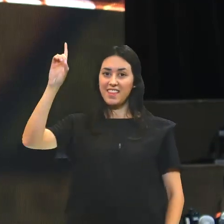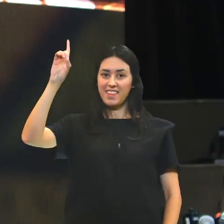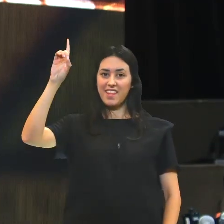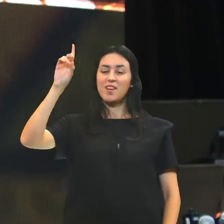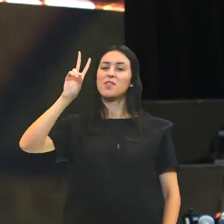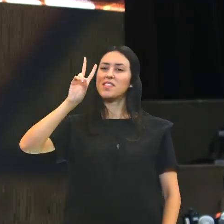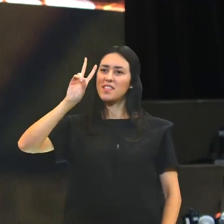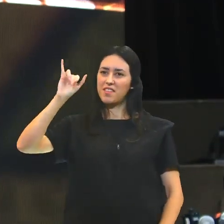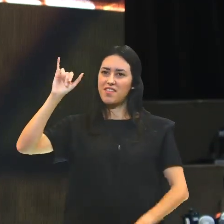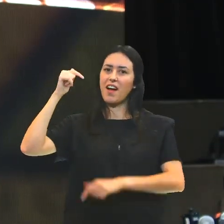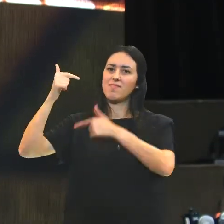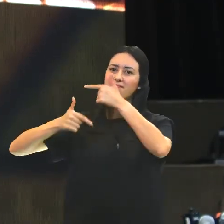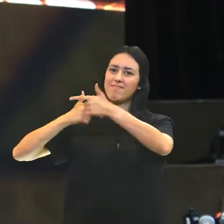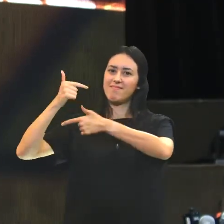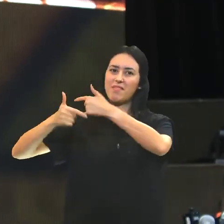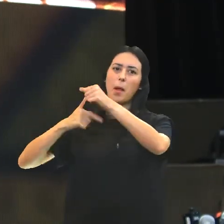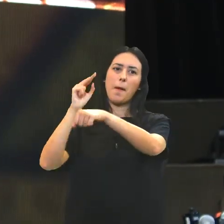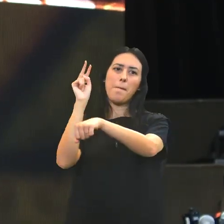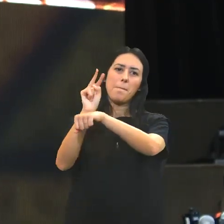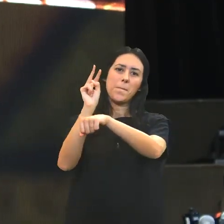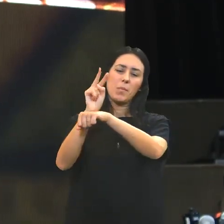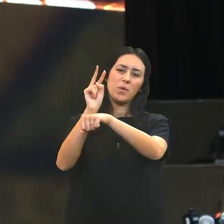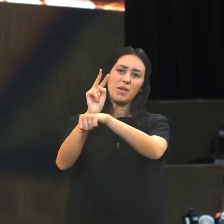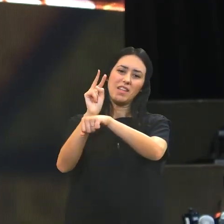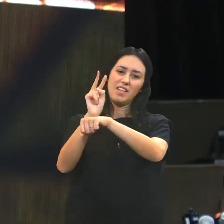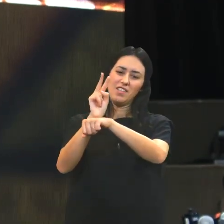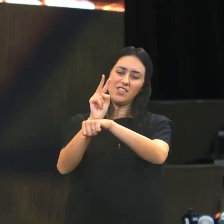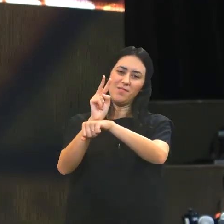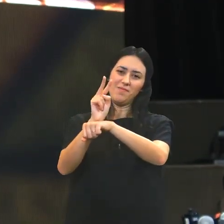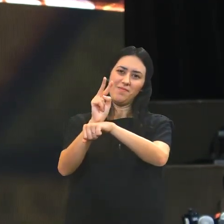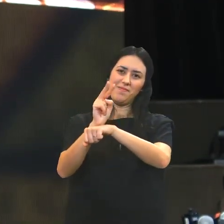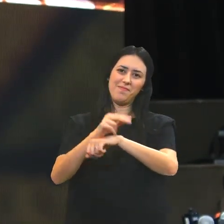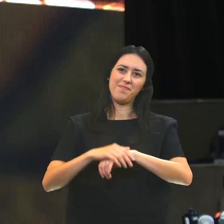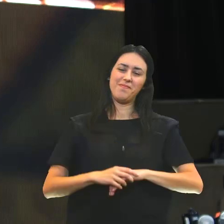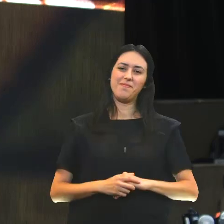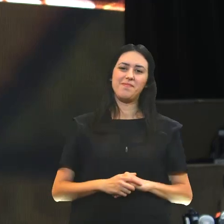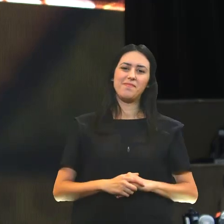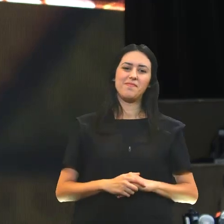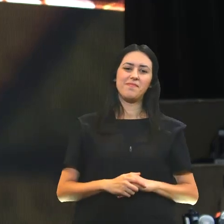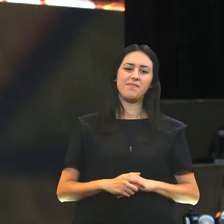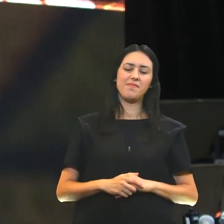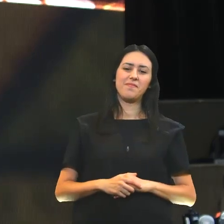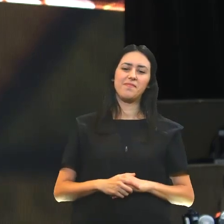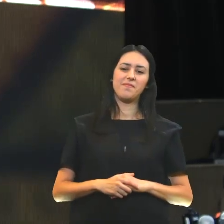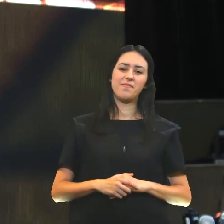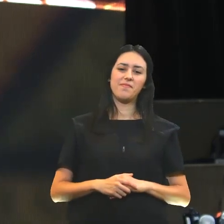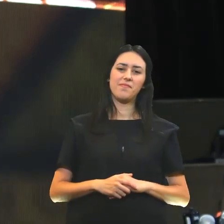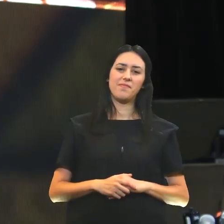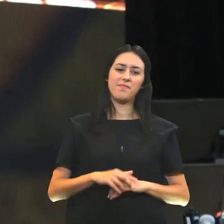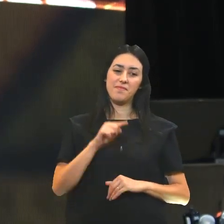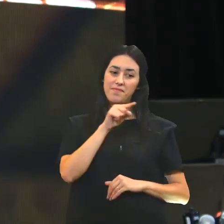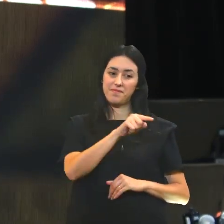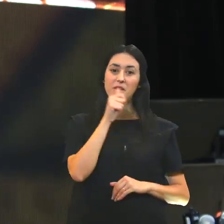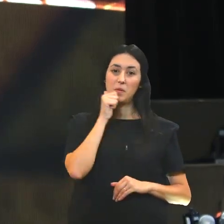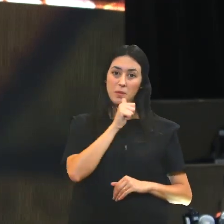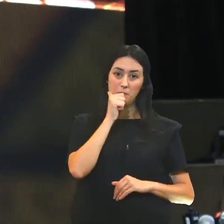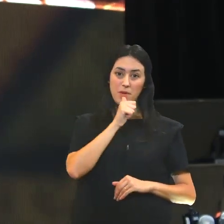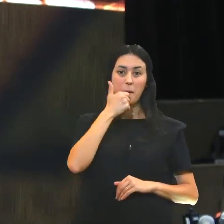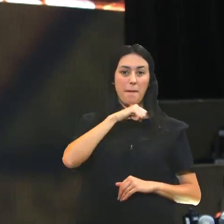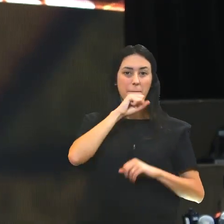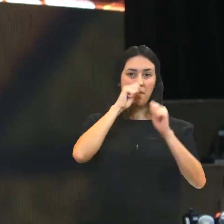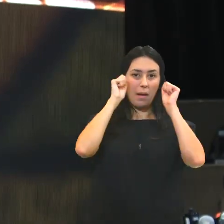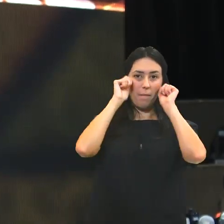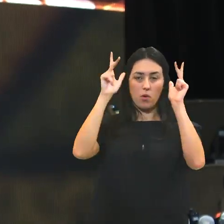parte dele e protege e cuida. Aquela mulher pegou aquele cesto,